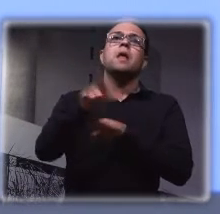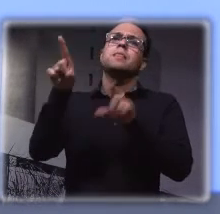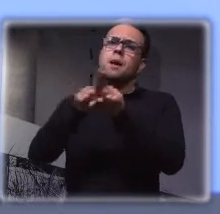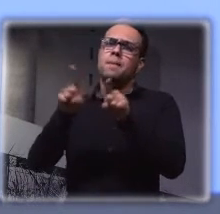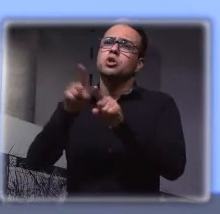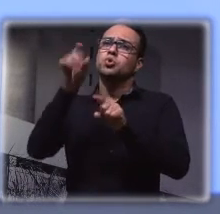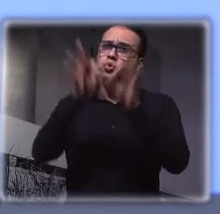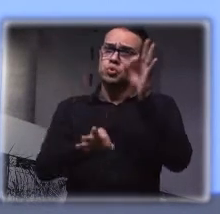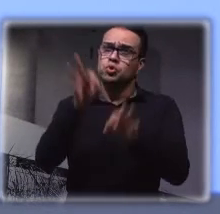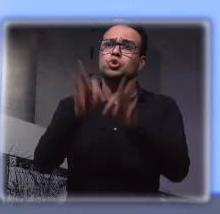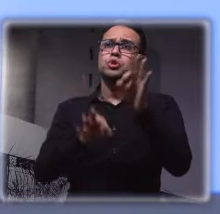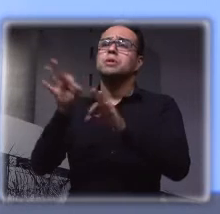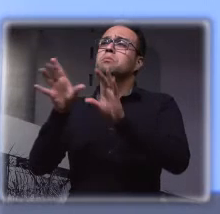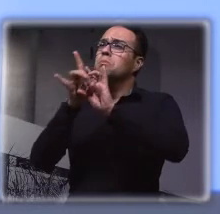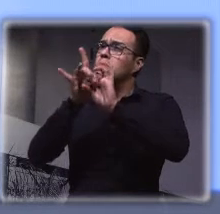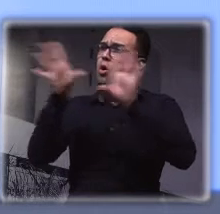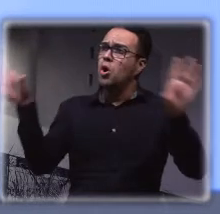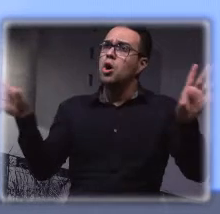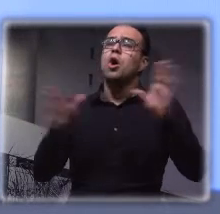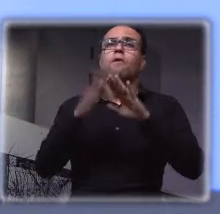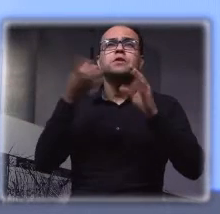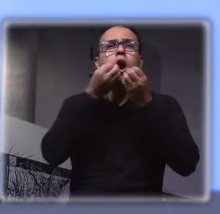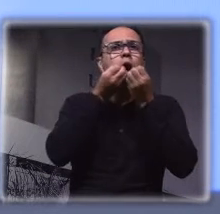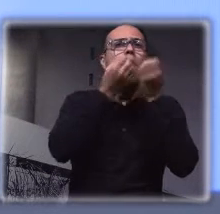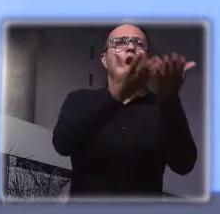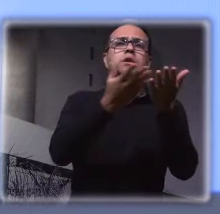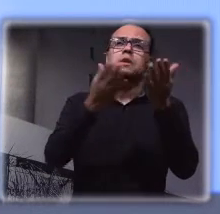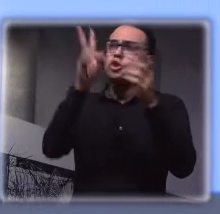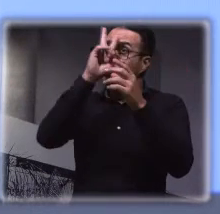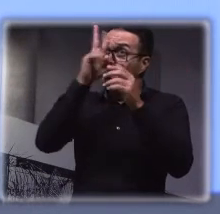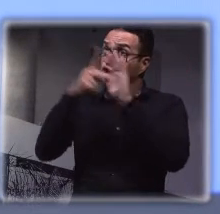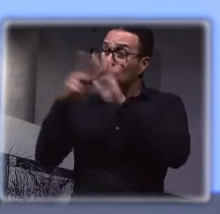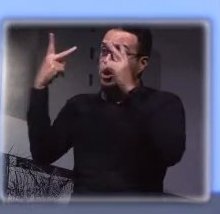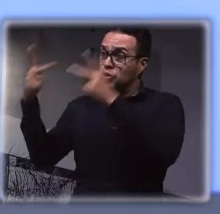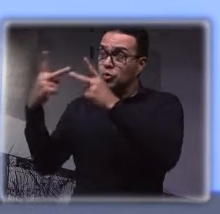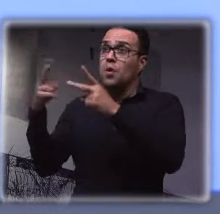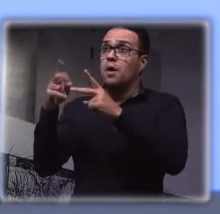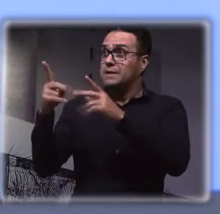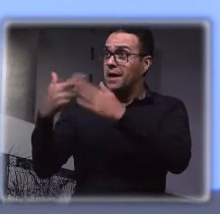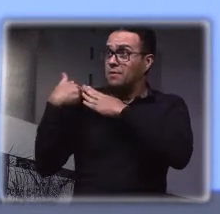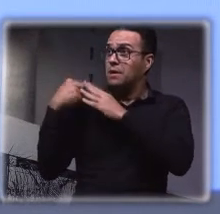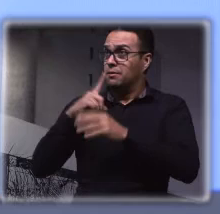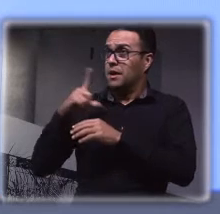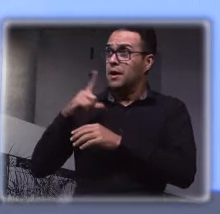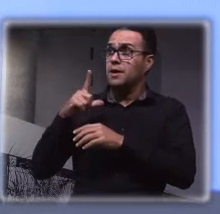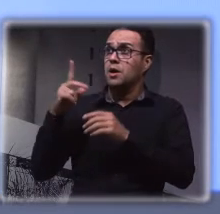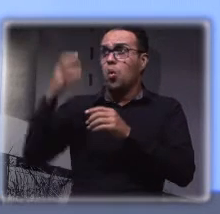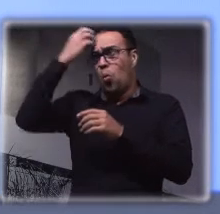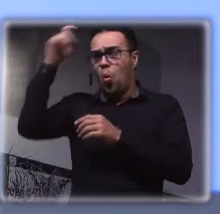pela justiça e ele tem espaço para contar a história dele, para se responsabilizar pelo que